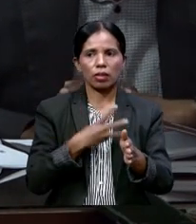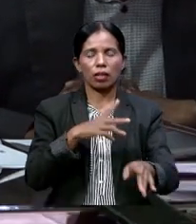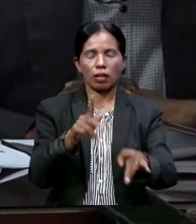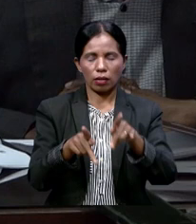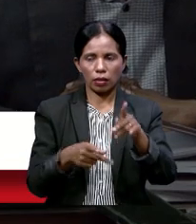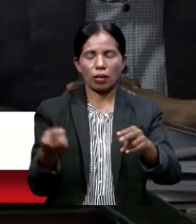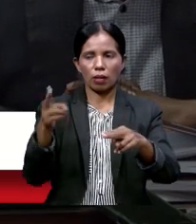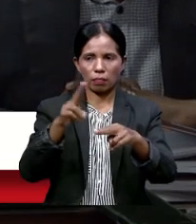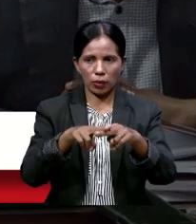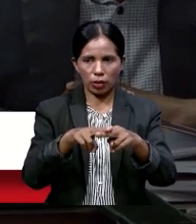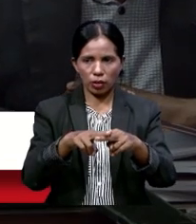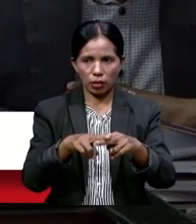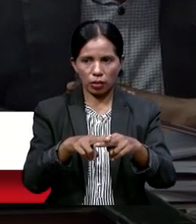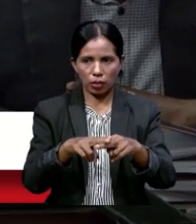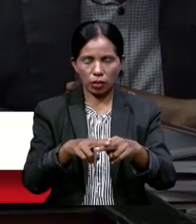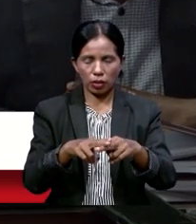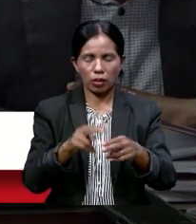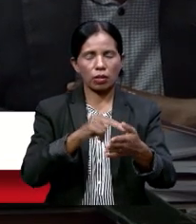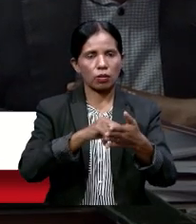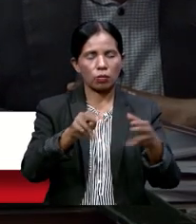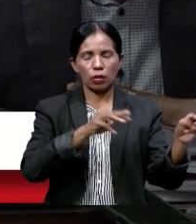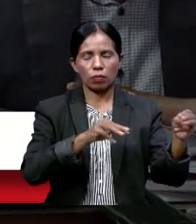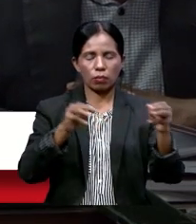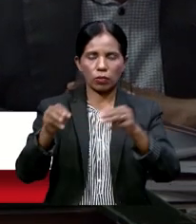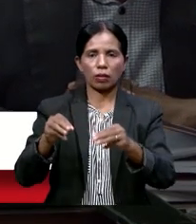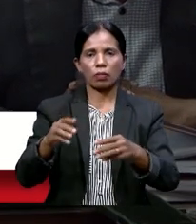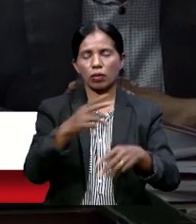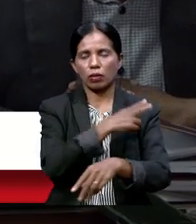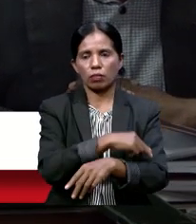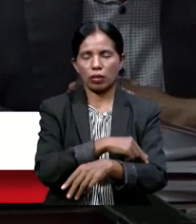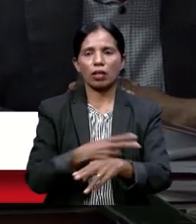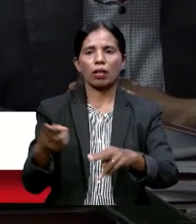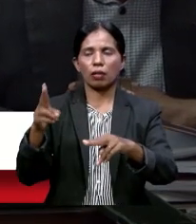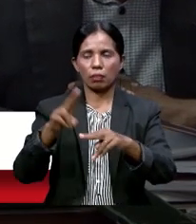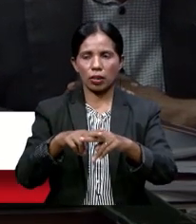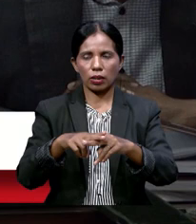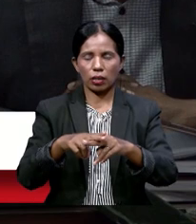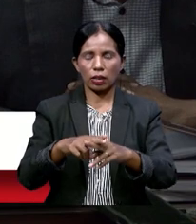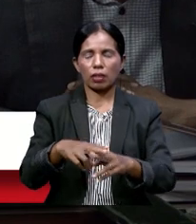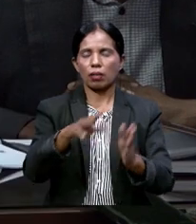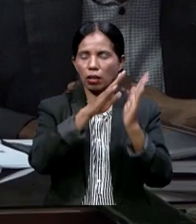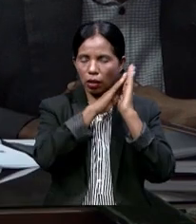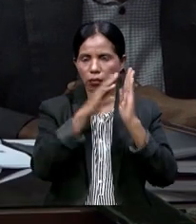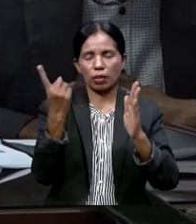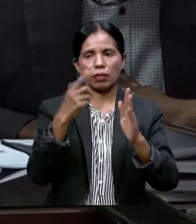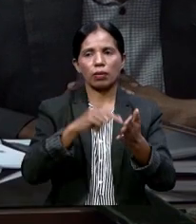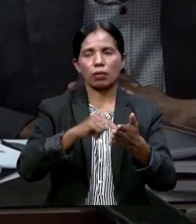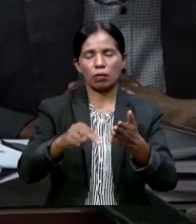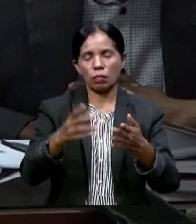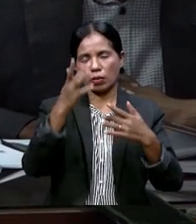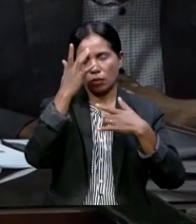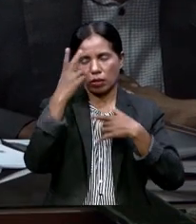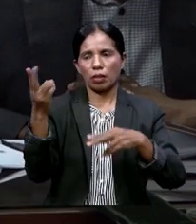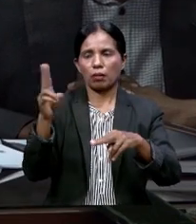população aumenta, número de transferência mais Heinz Evenia aumenta, cama na fatinde. Número moras aumenta, mas kama na